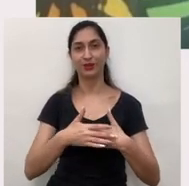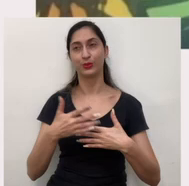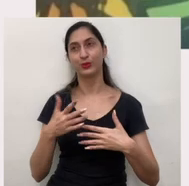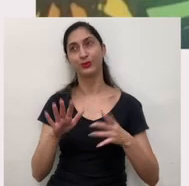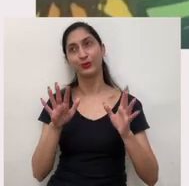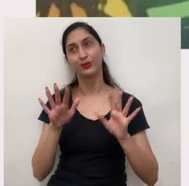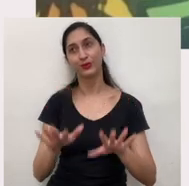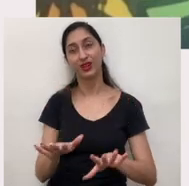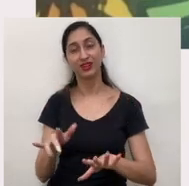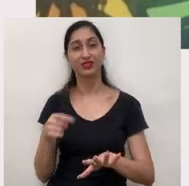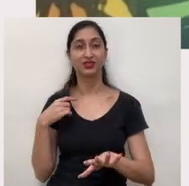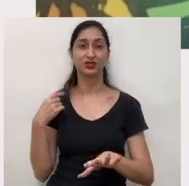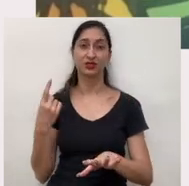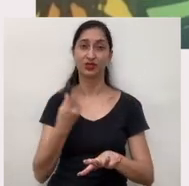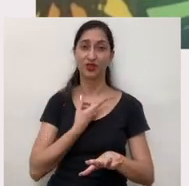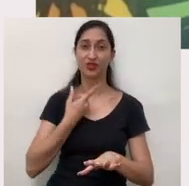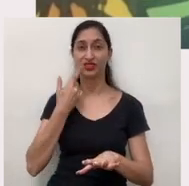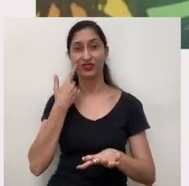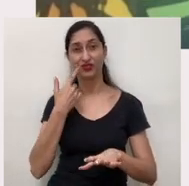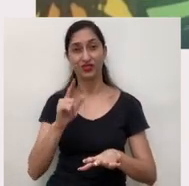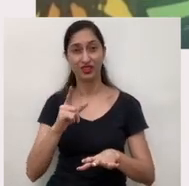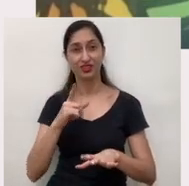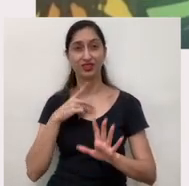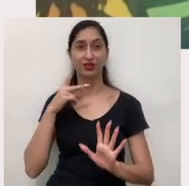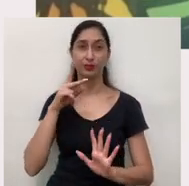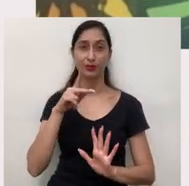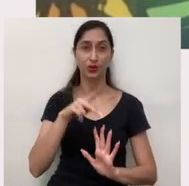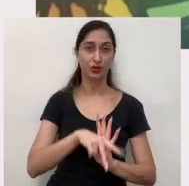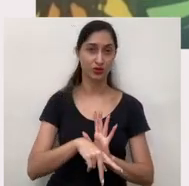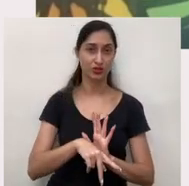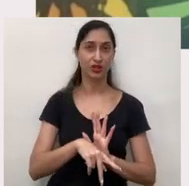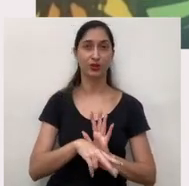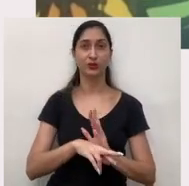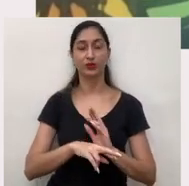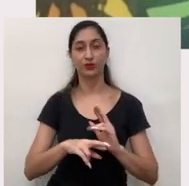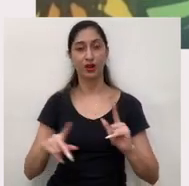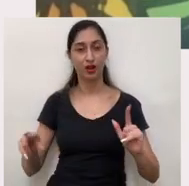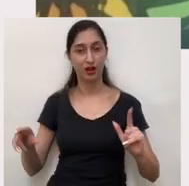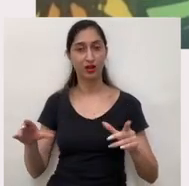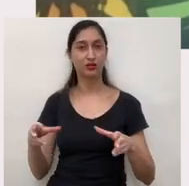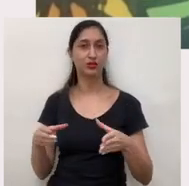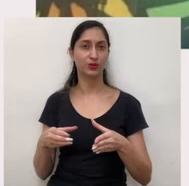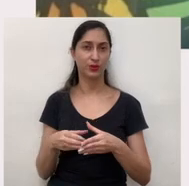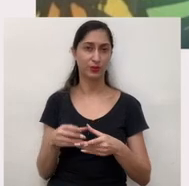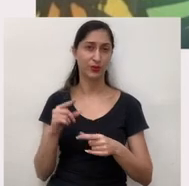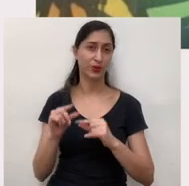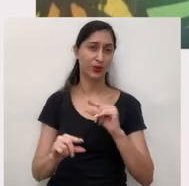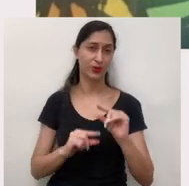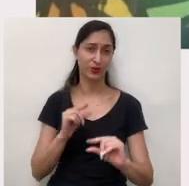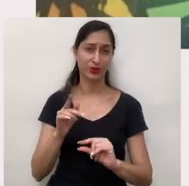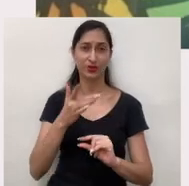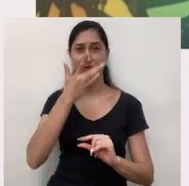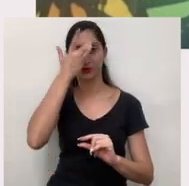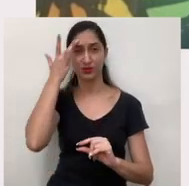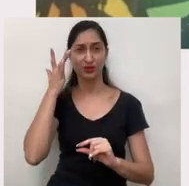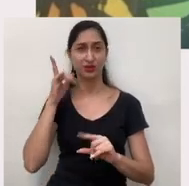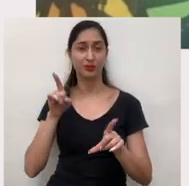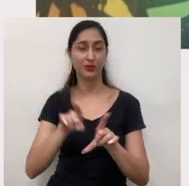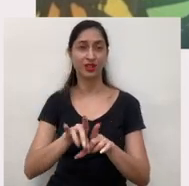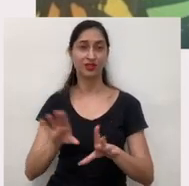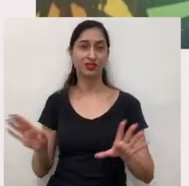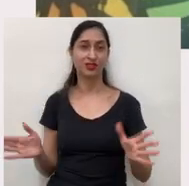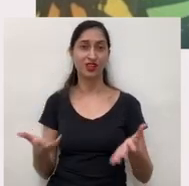que a gente entra nessa questão, assim, né, dos projetos também com equipe pequena, com pouco incentivo,